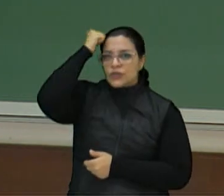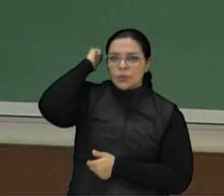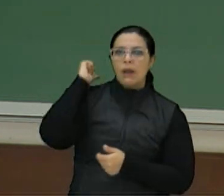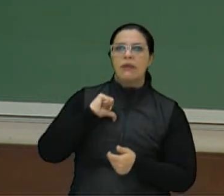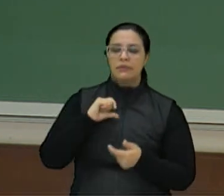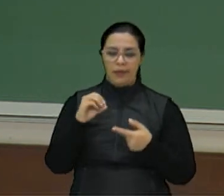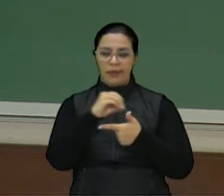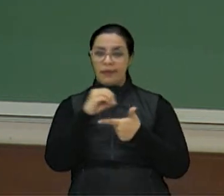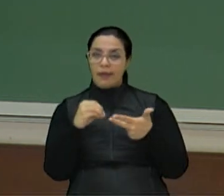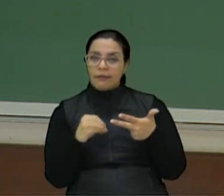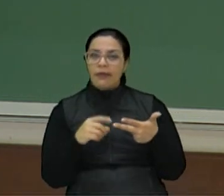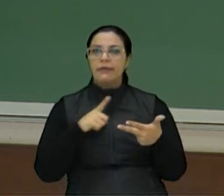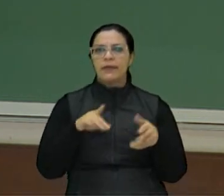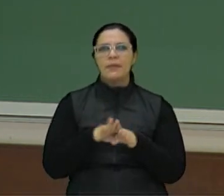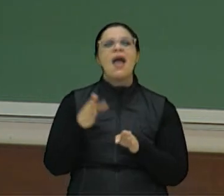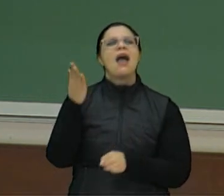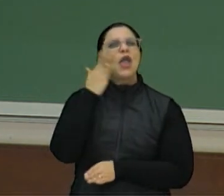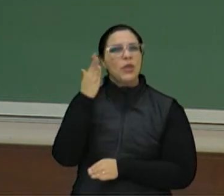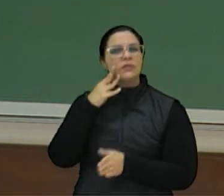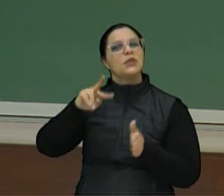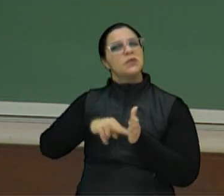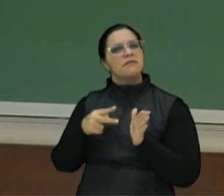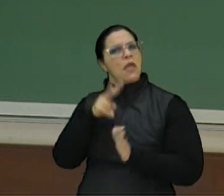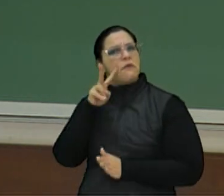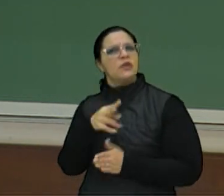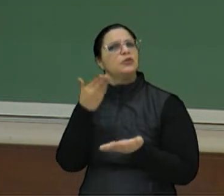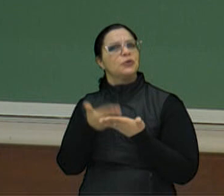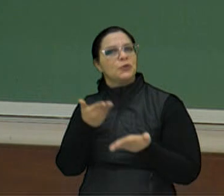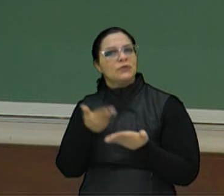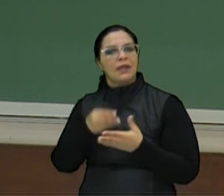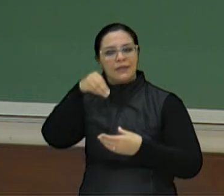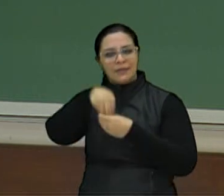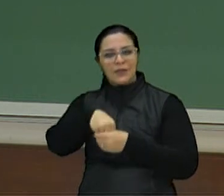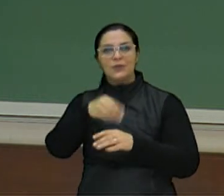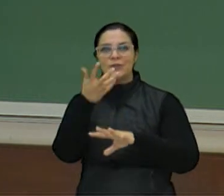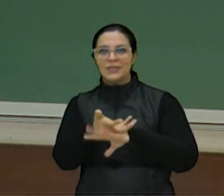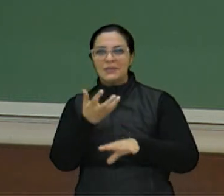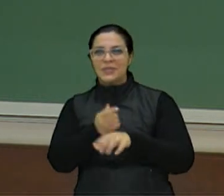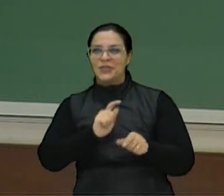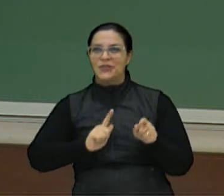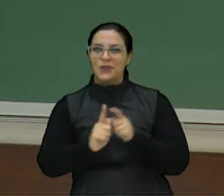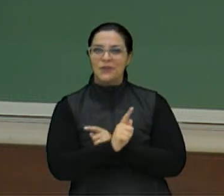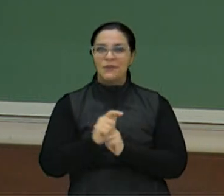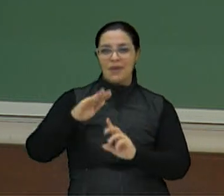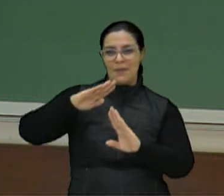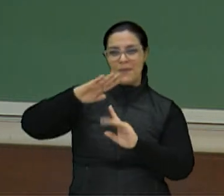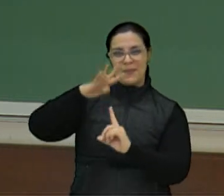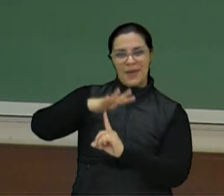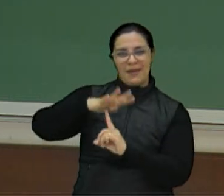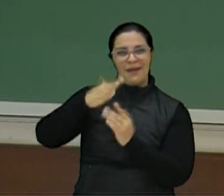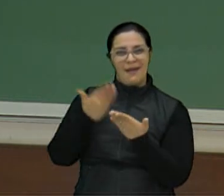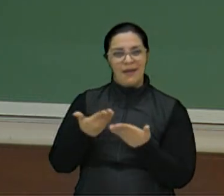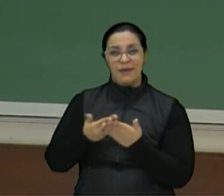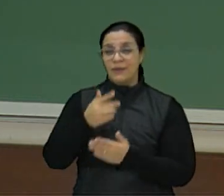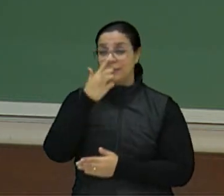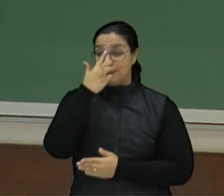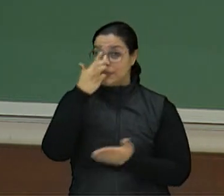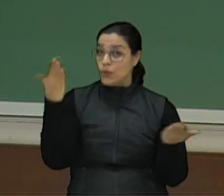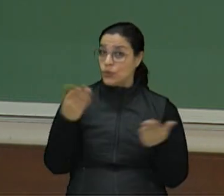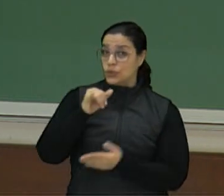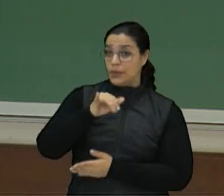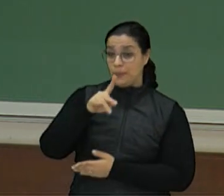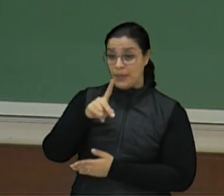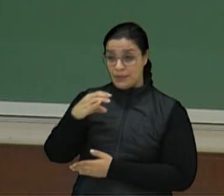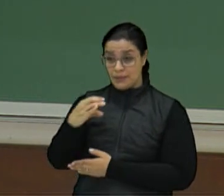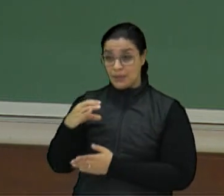seu Enem. Você vai falar, opa, eu sei, eu vi isto na aula Paraná. Certo? E esse IPCC